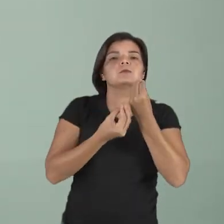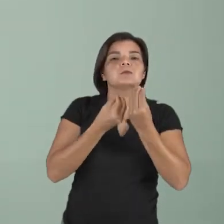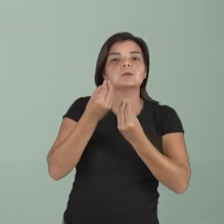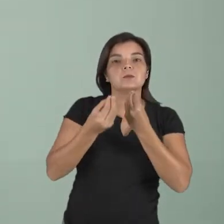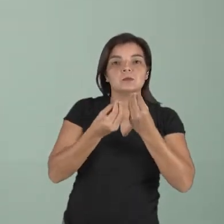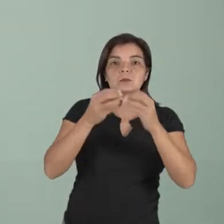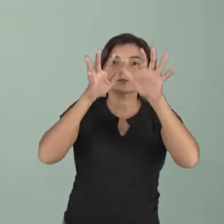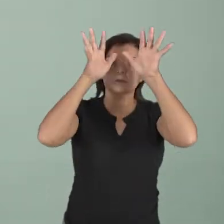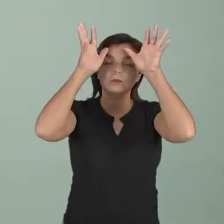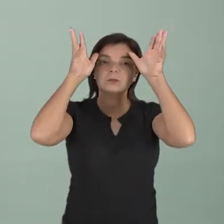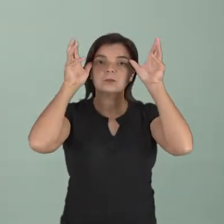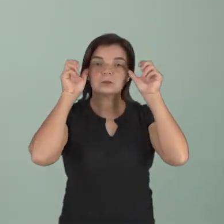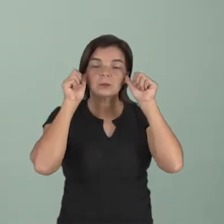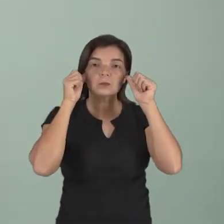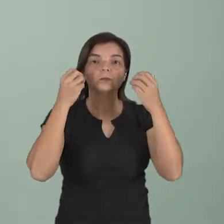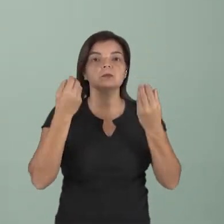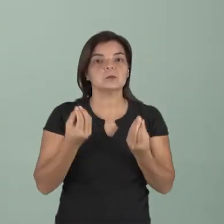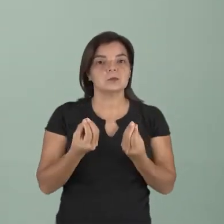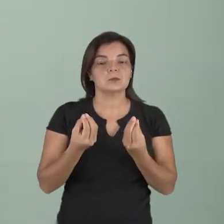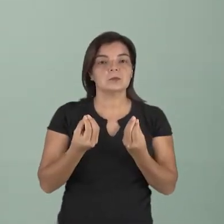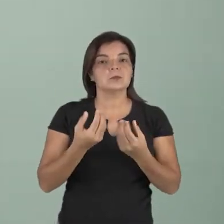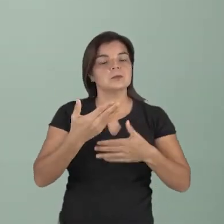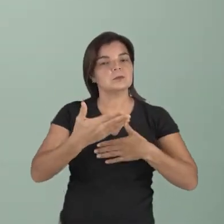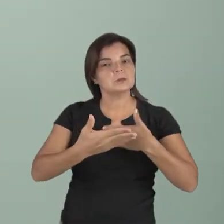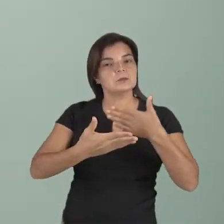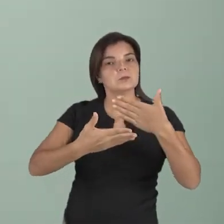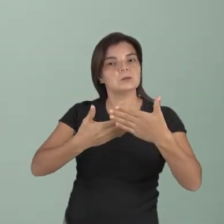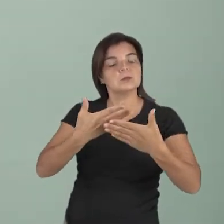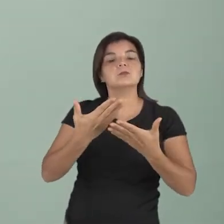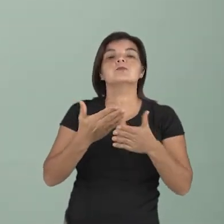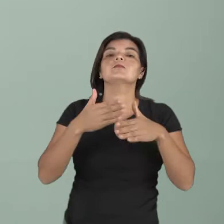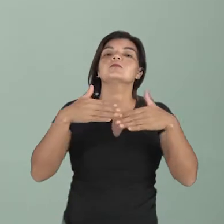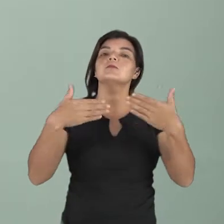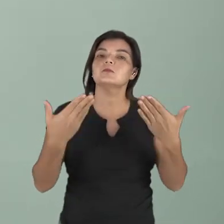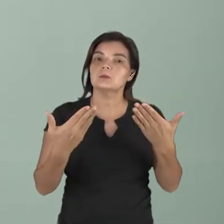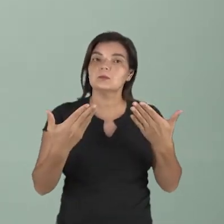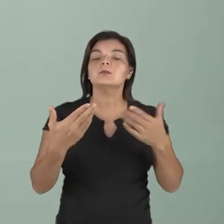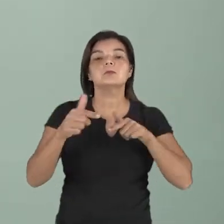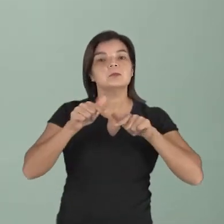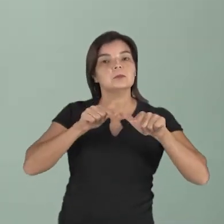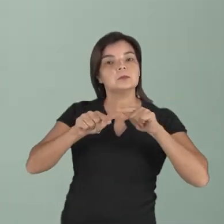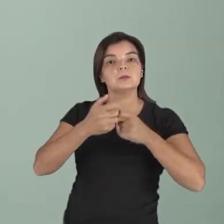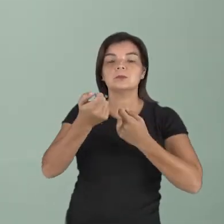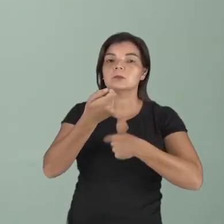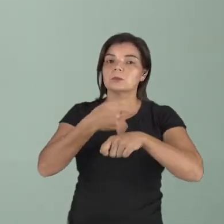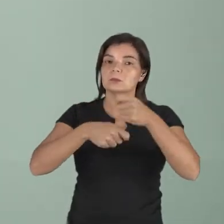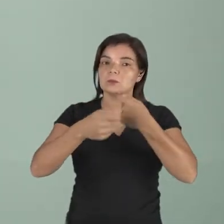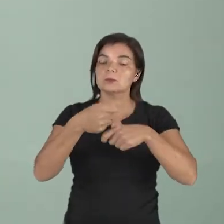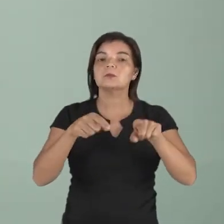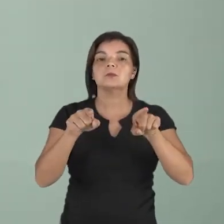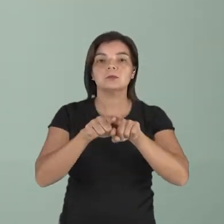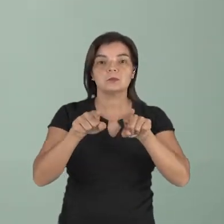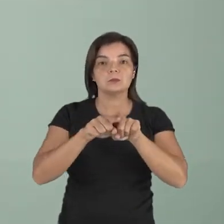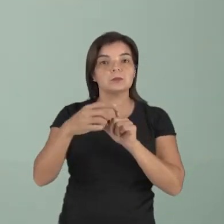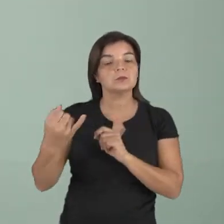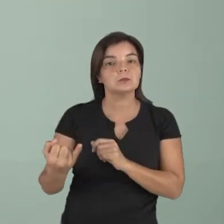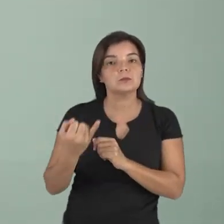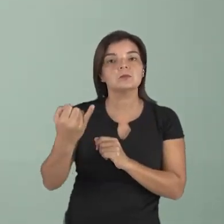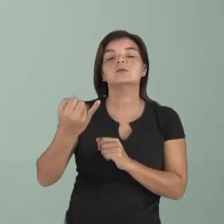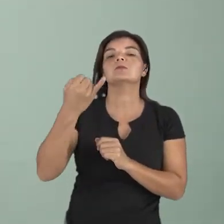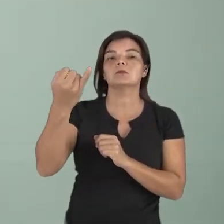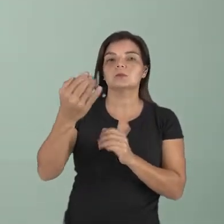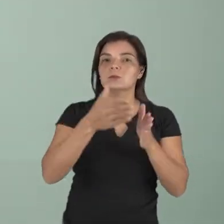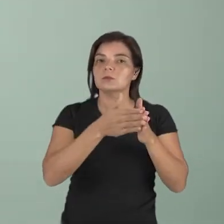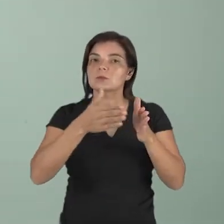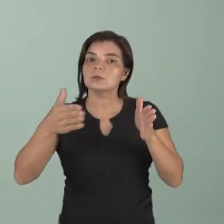que o Acre foi se formando e quais são as principais atividades econômicas que marcam